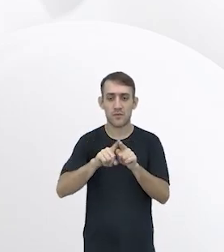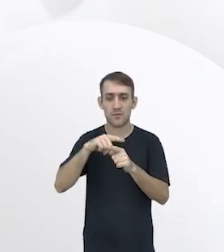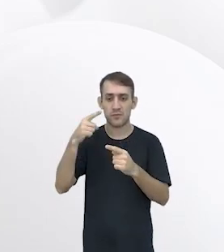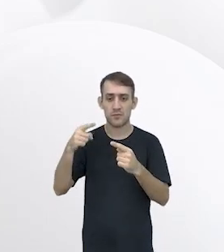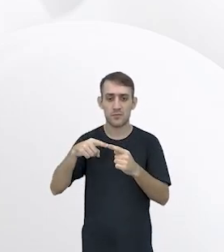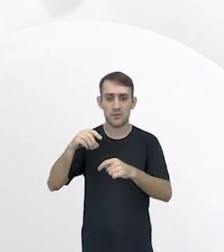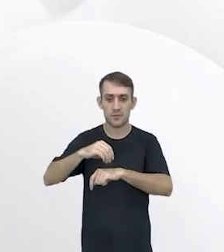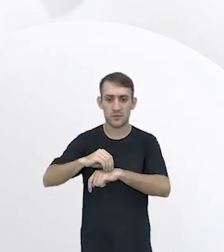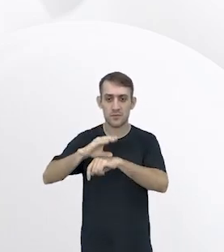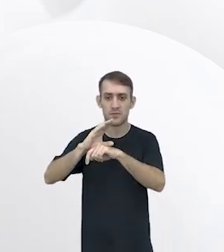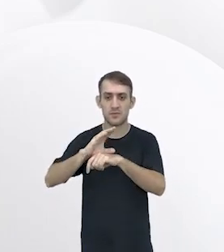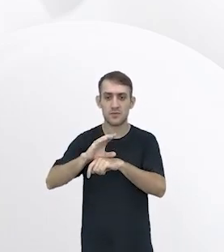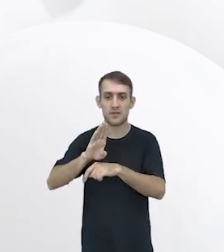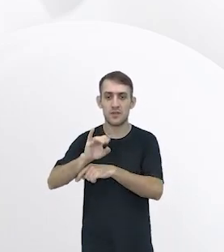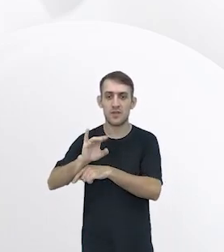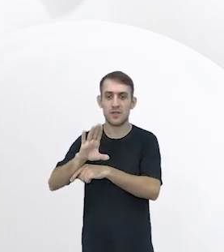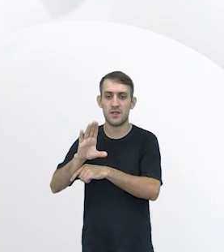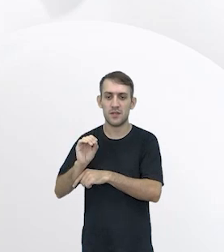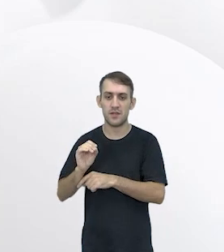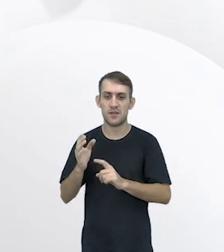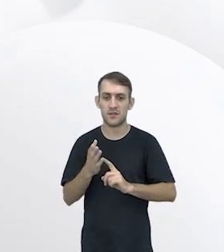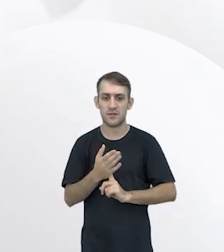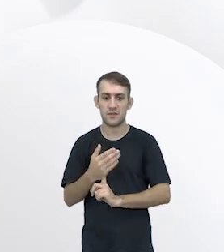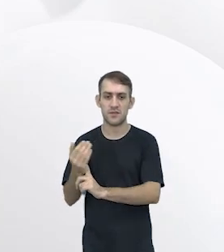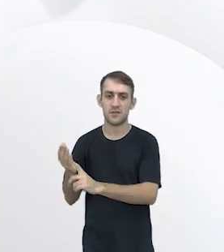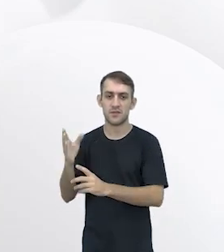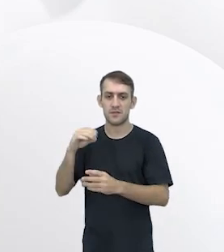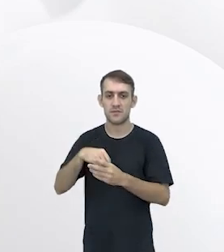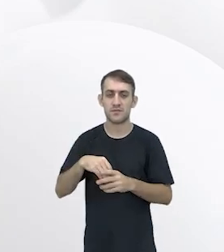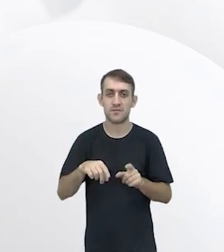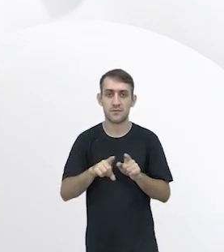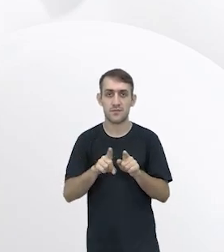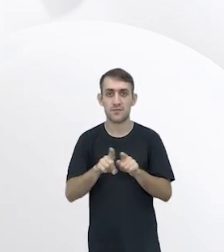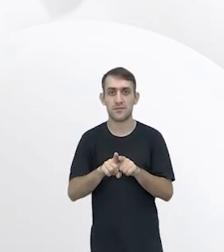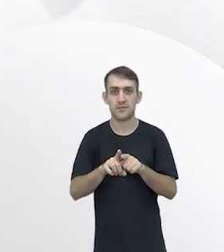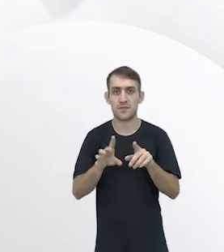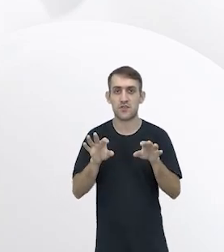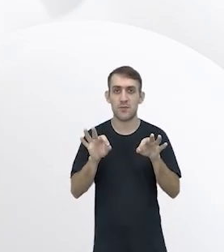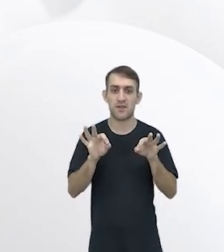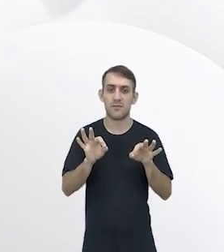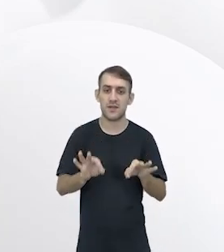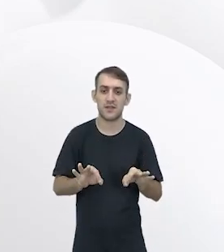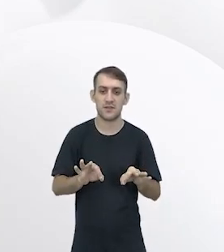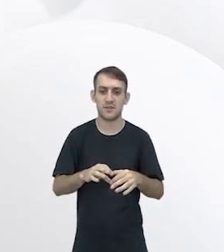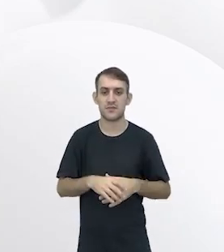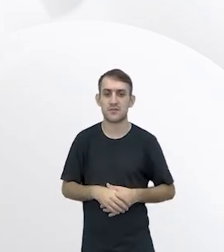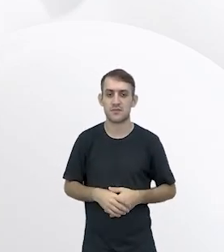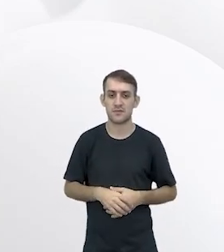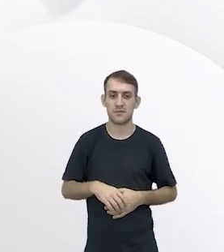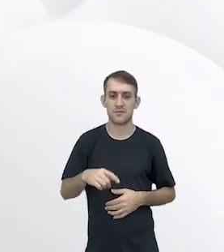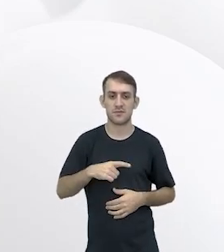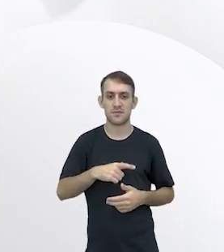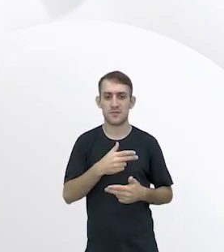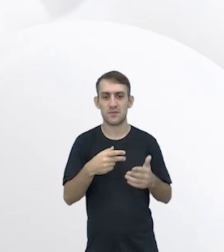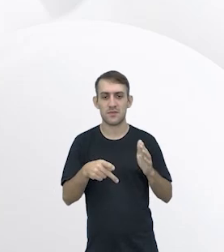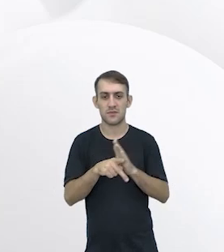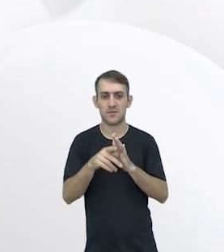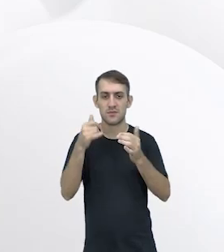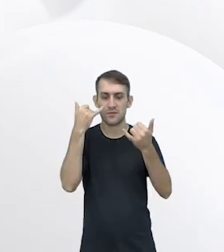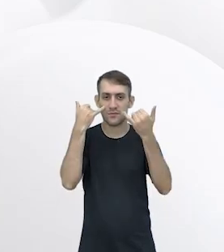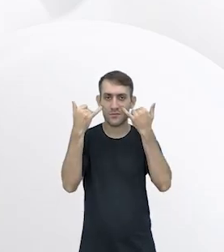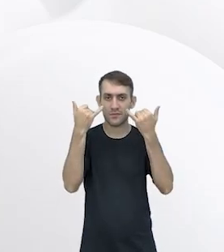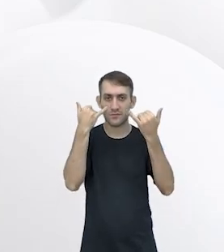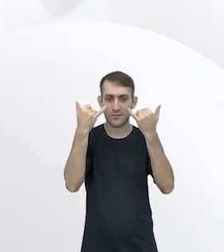conhecimento é a biotecnologia, bioética aplicada à biotecnologia, que são as patentes, segurança da informação